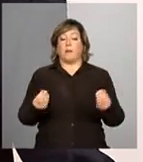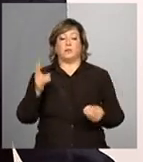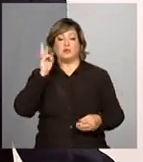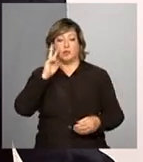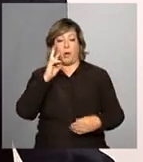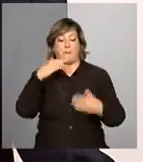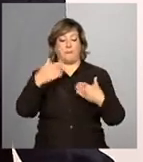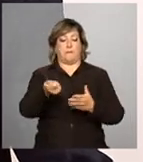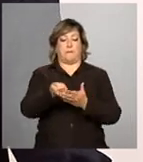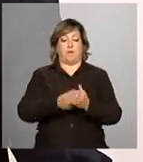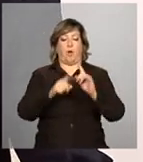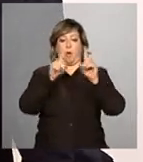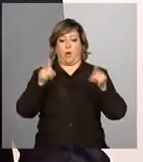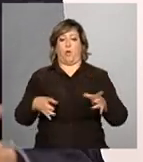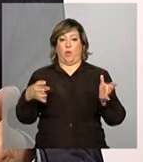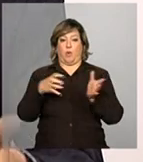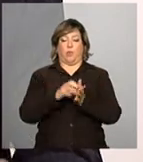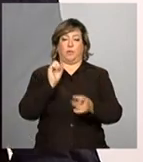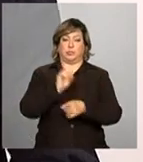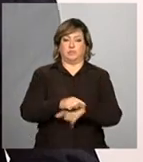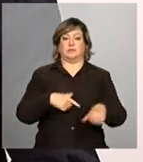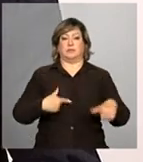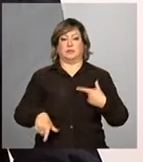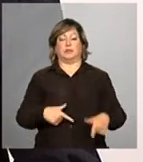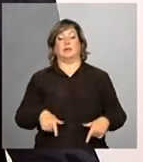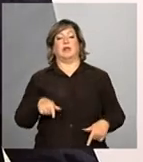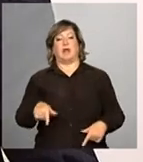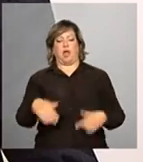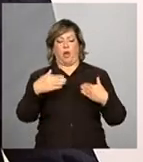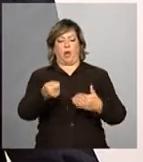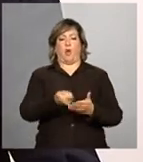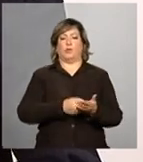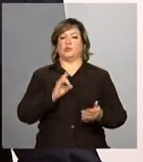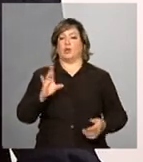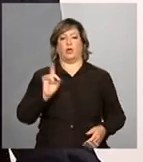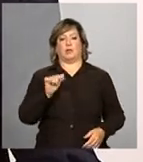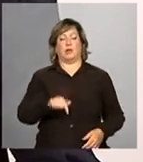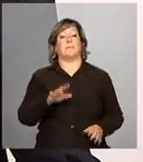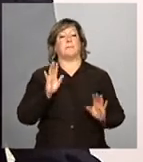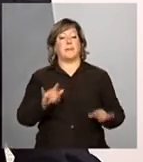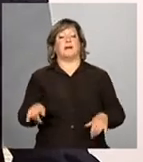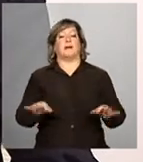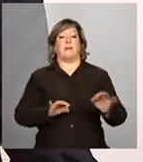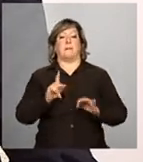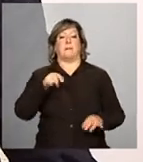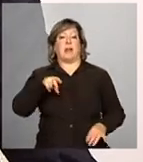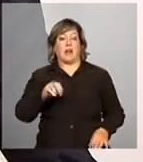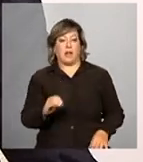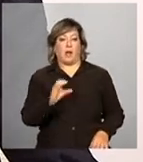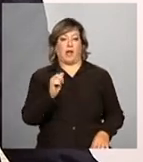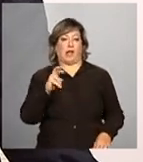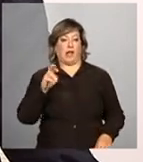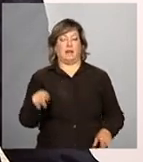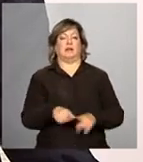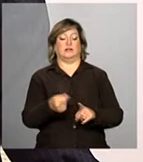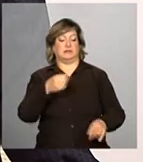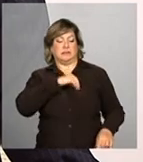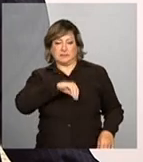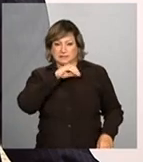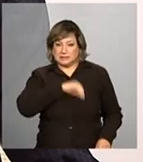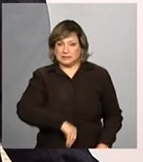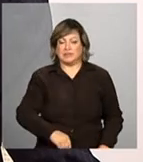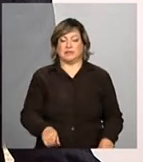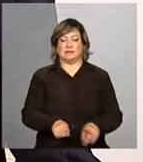percebemos que temos que avançar ainda mais não só no concurso mas confirmando colocou no plano de carreira cargos e salários também